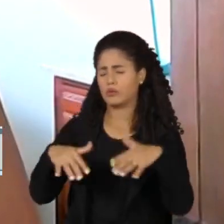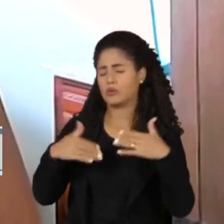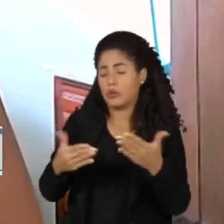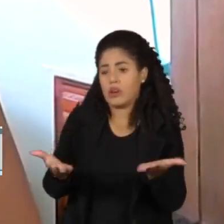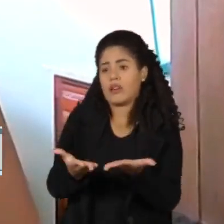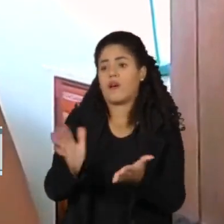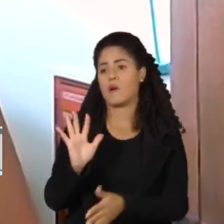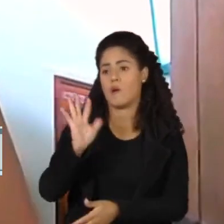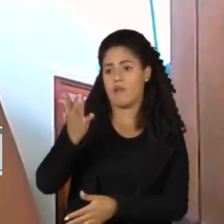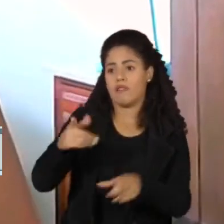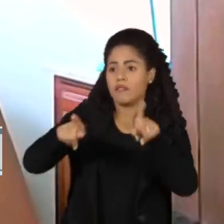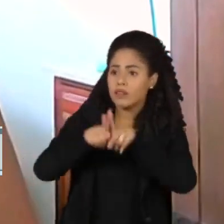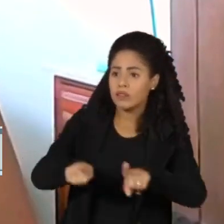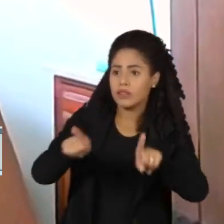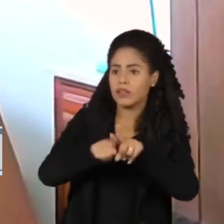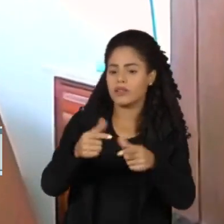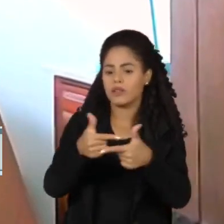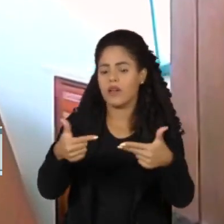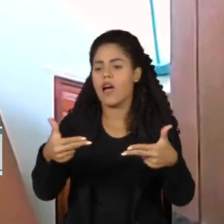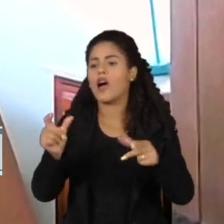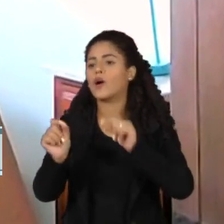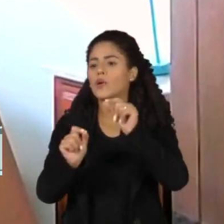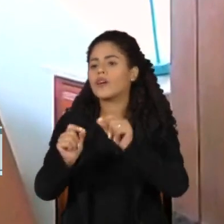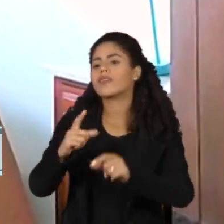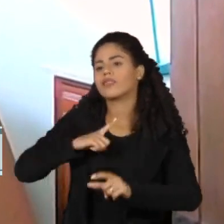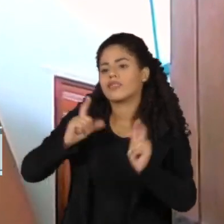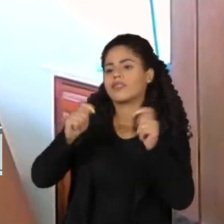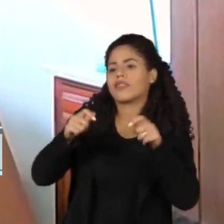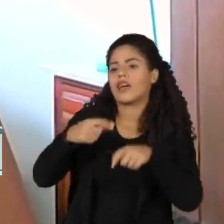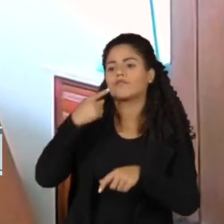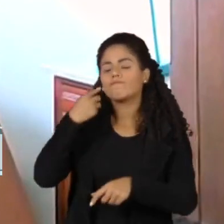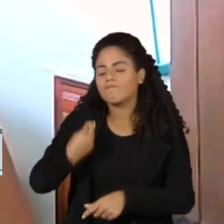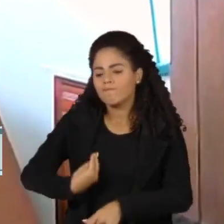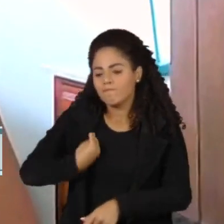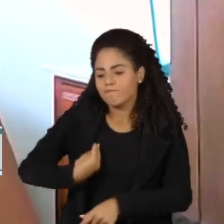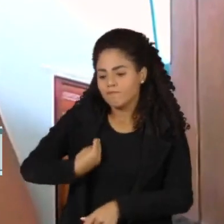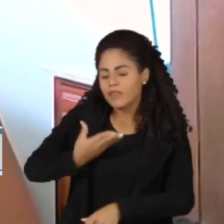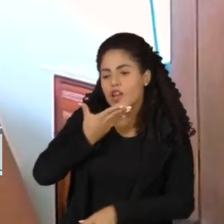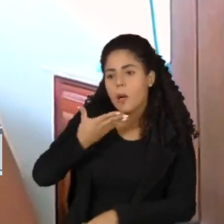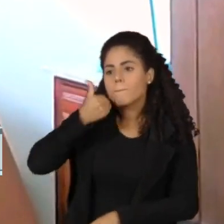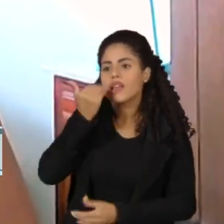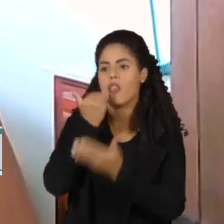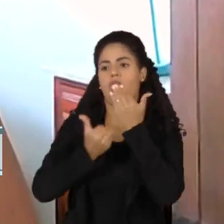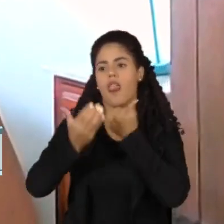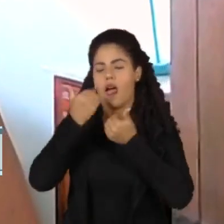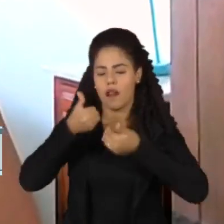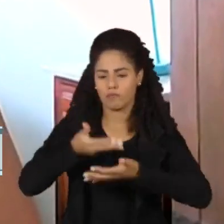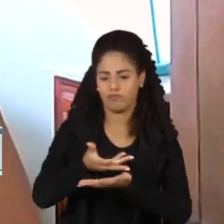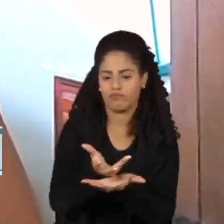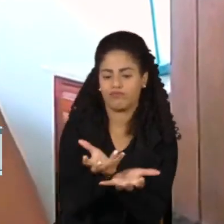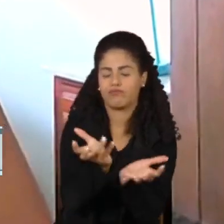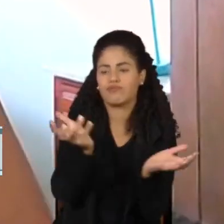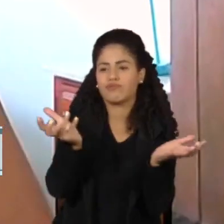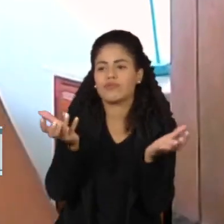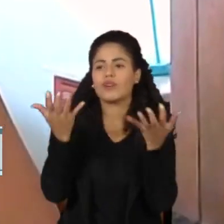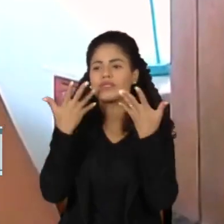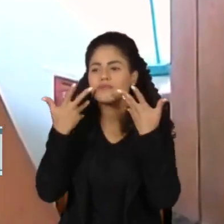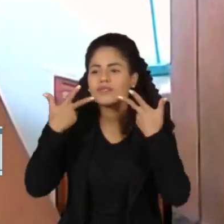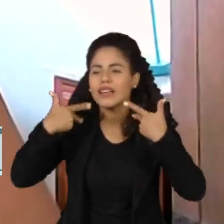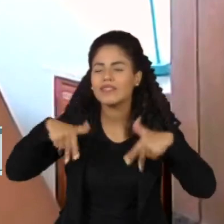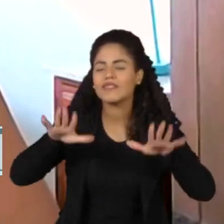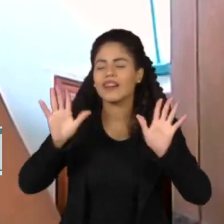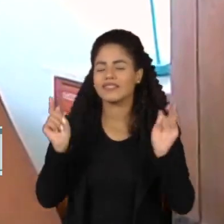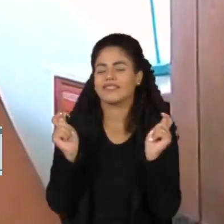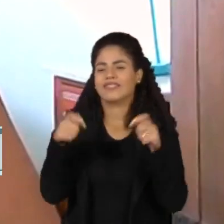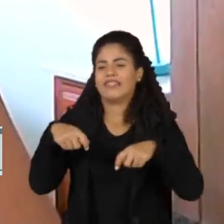global, quanto você consegue ter mais condições de ter mais alimentos na mesa e alimentos frescos, alimentos que